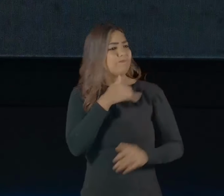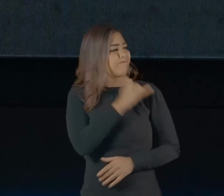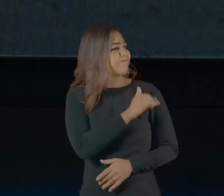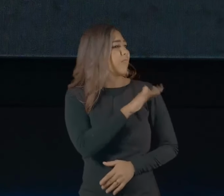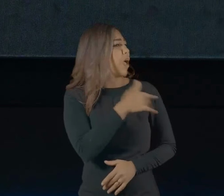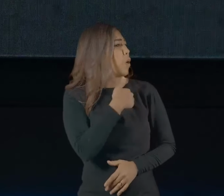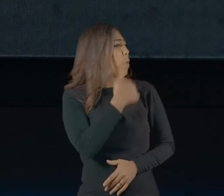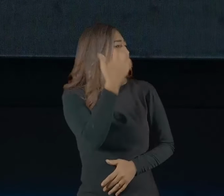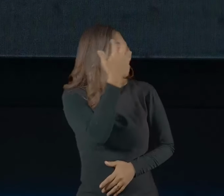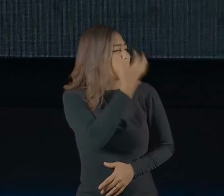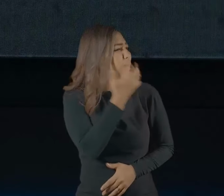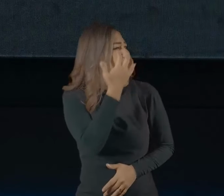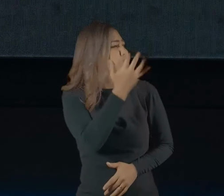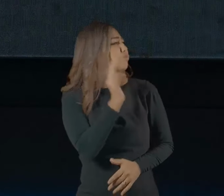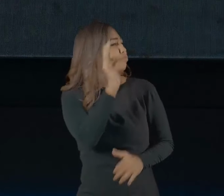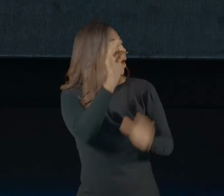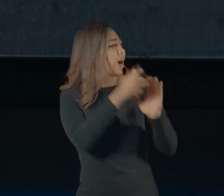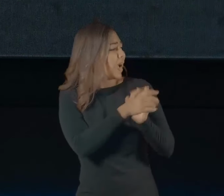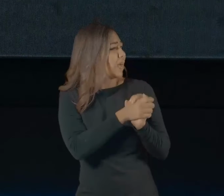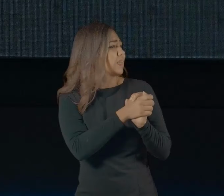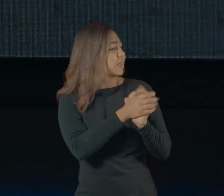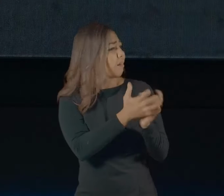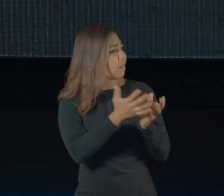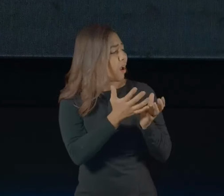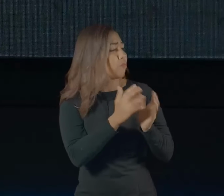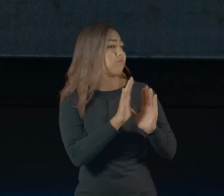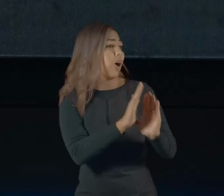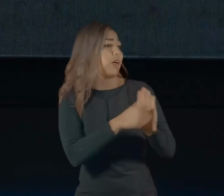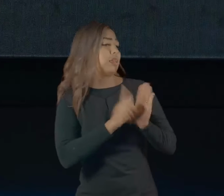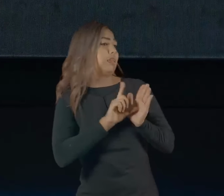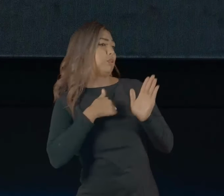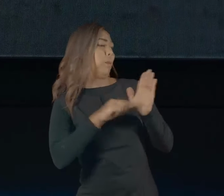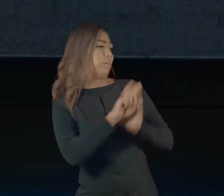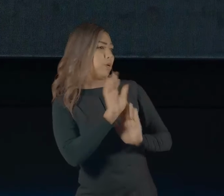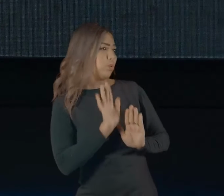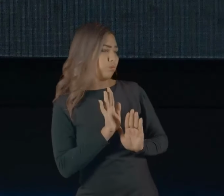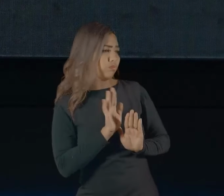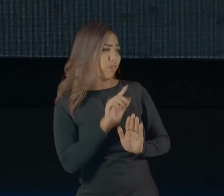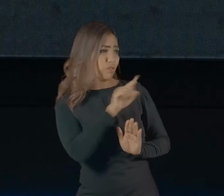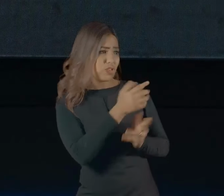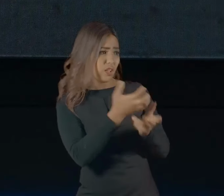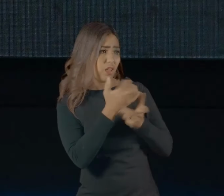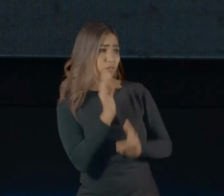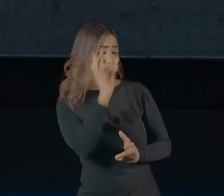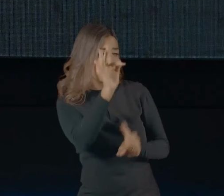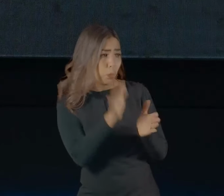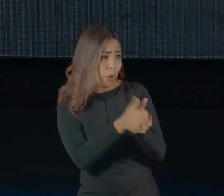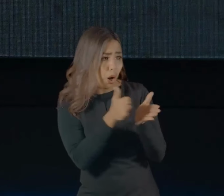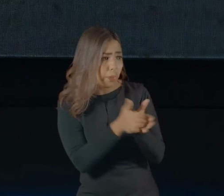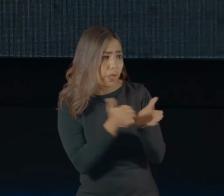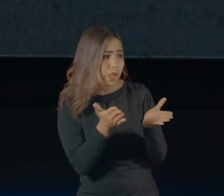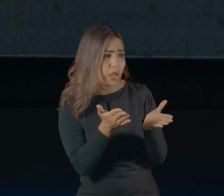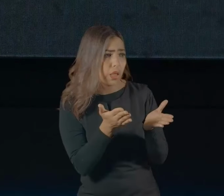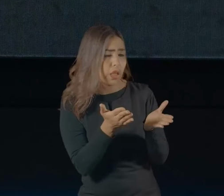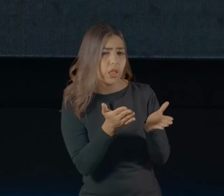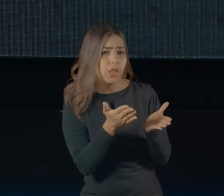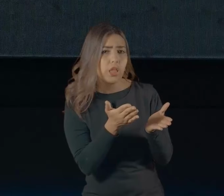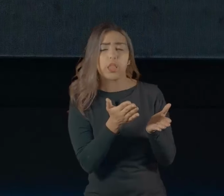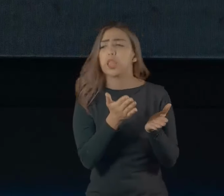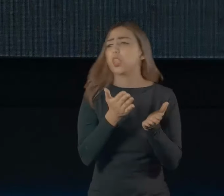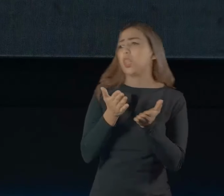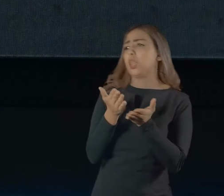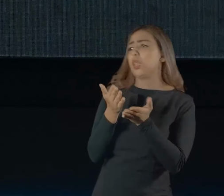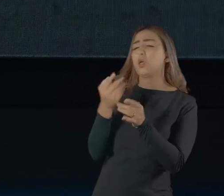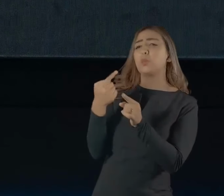quero casar com você, mas eu quero te fazer uma pergunta. Você está disposta a ser pobre? Ela falou: por quê? Não,